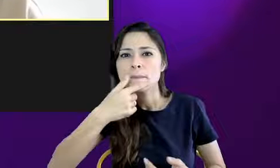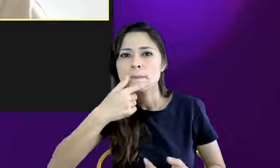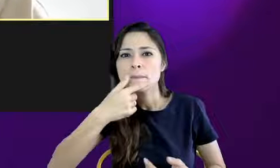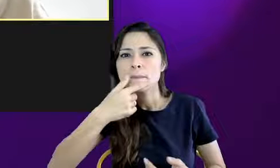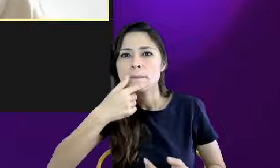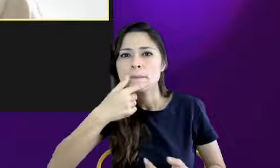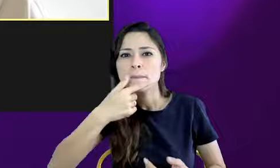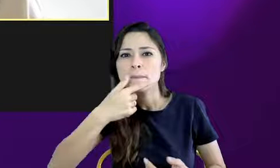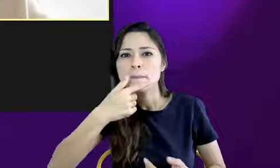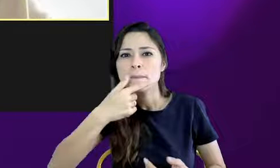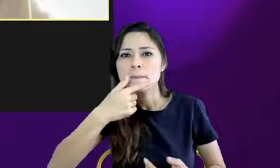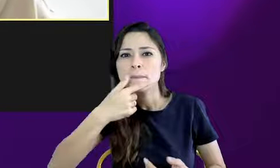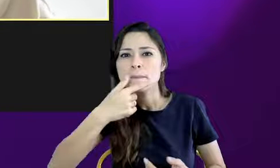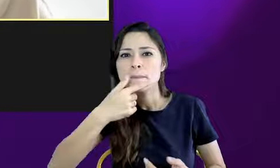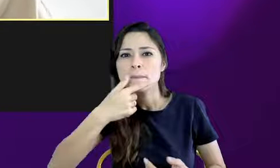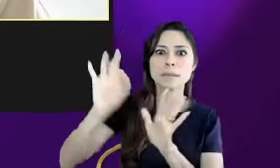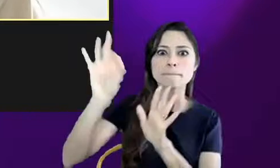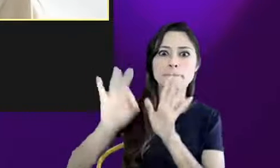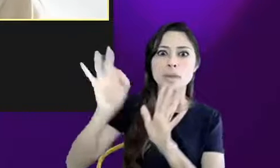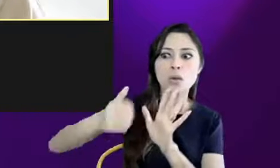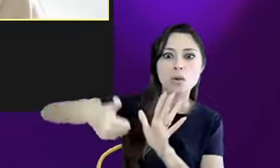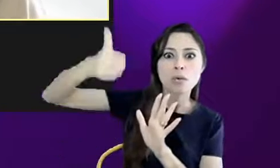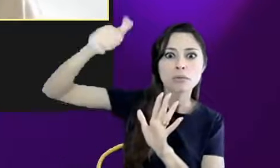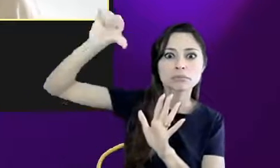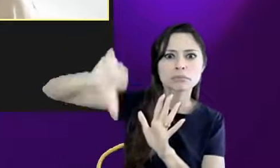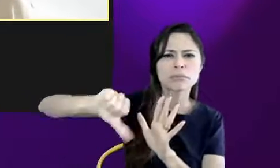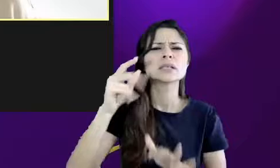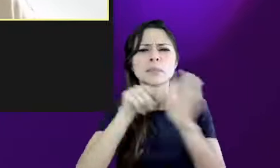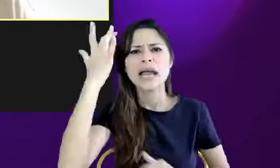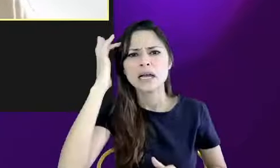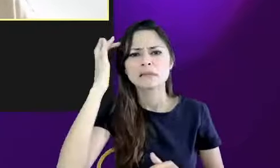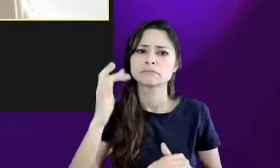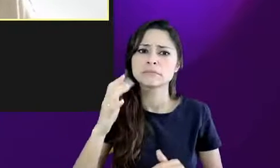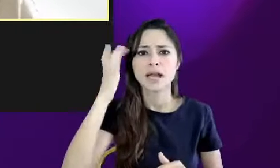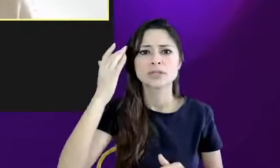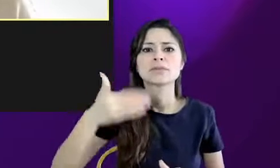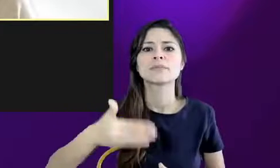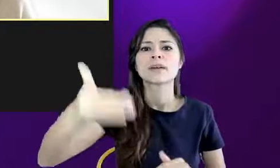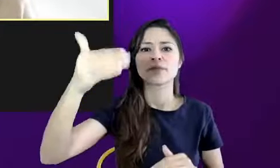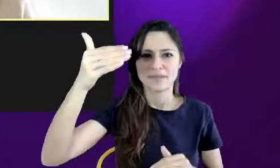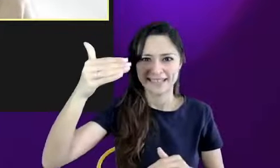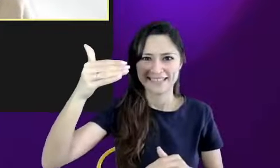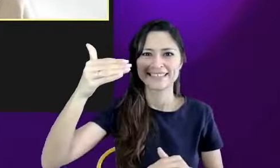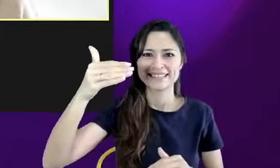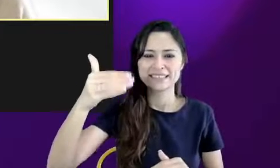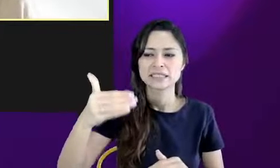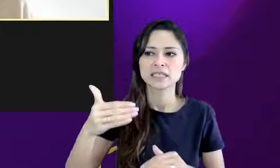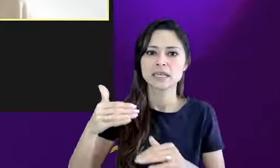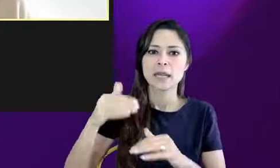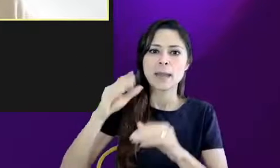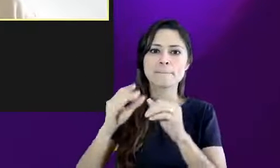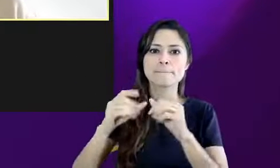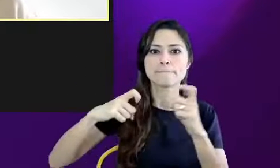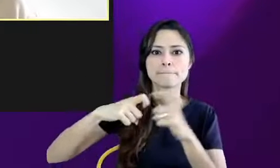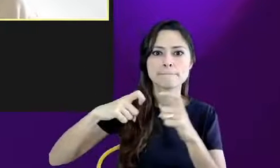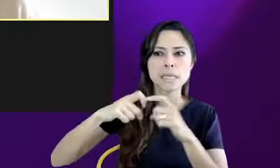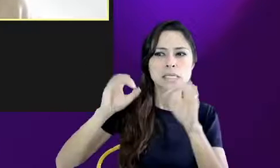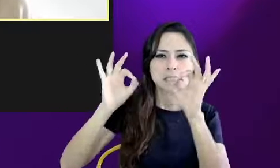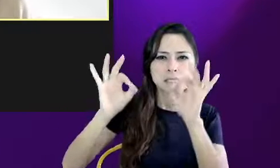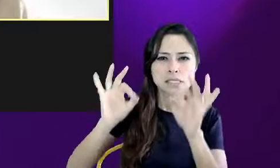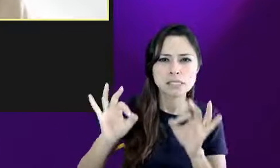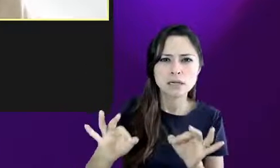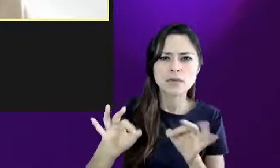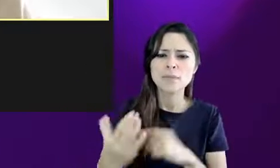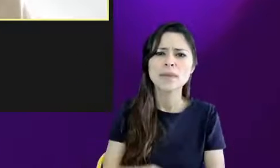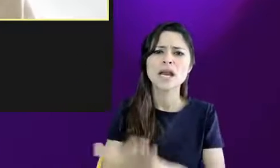que você acha no futuro, espero que próximo, da medicina de precisão para nos ajudar a escolher esses medicamentos? A